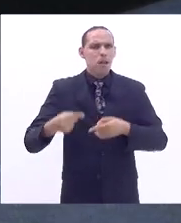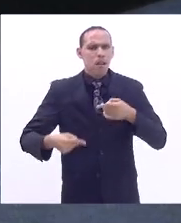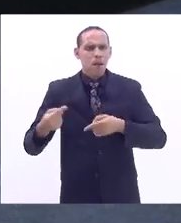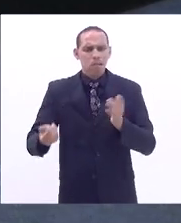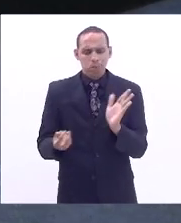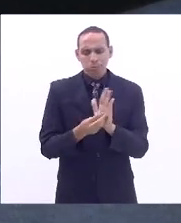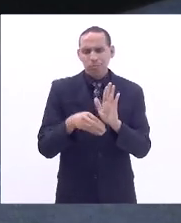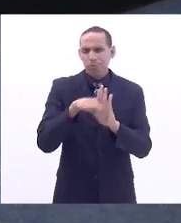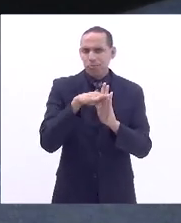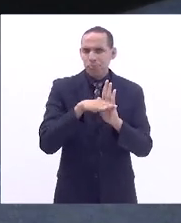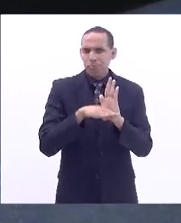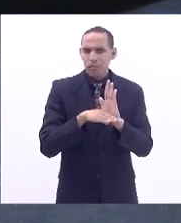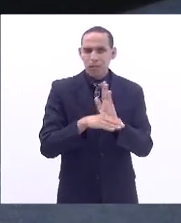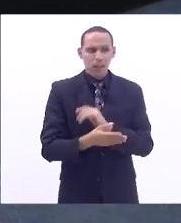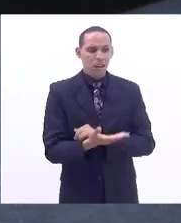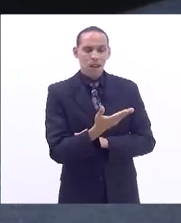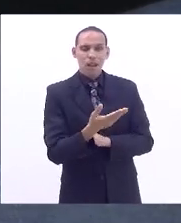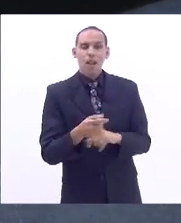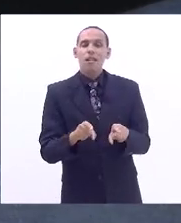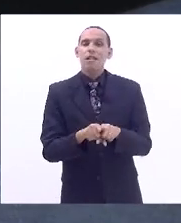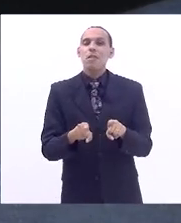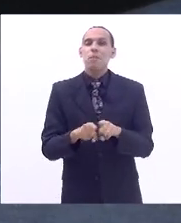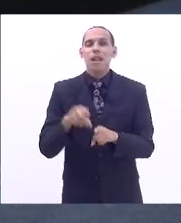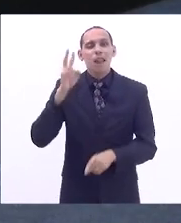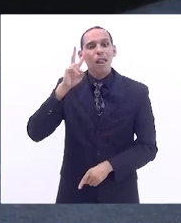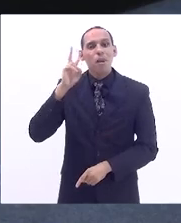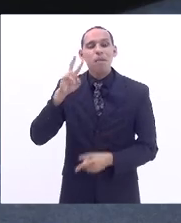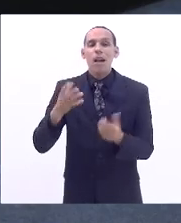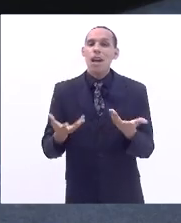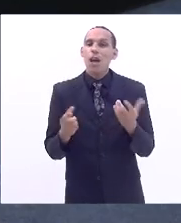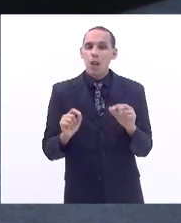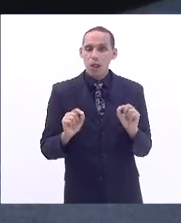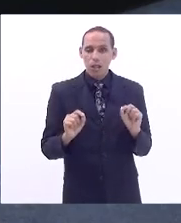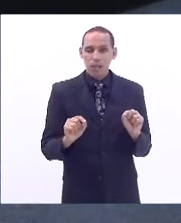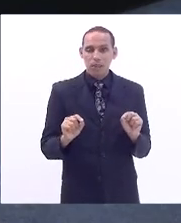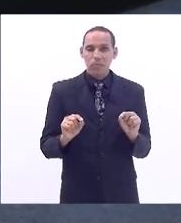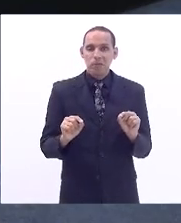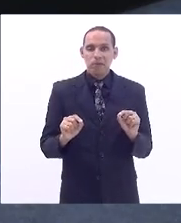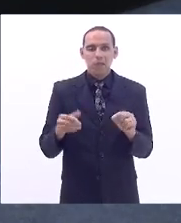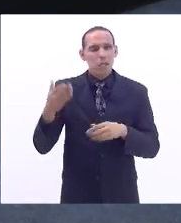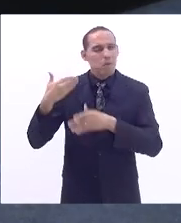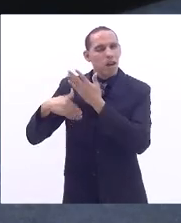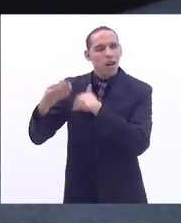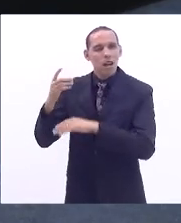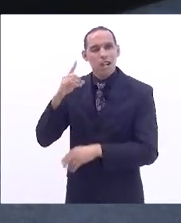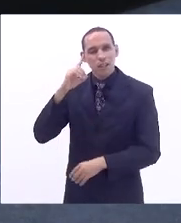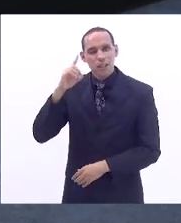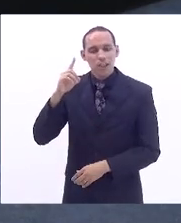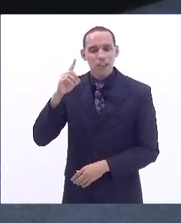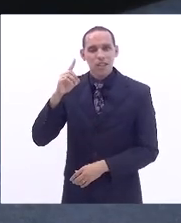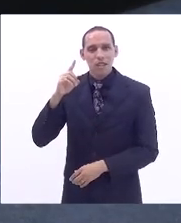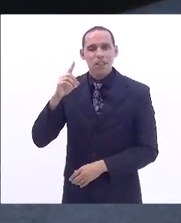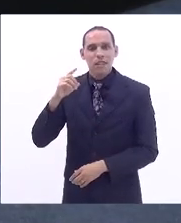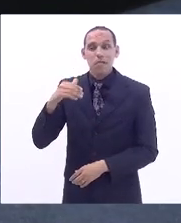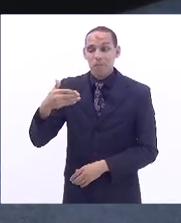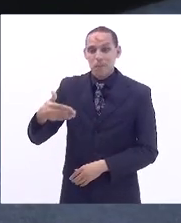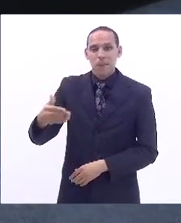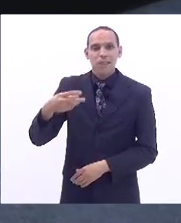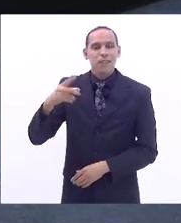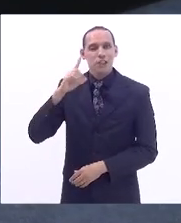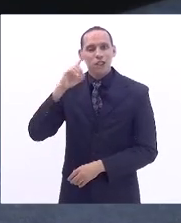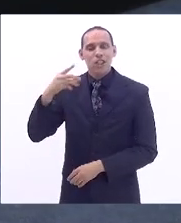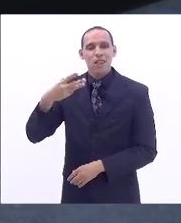a pauta Ela também quer Lembrar que no dia trinta pela